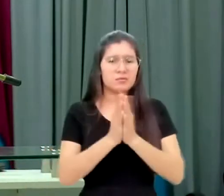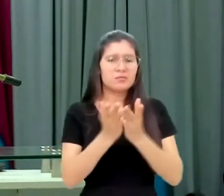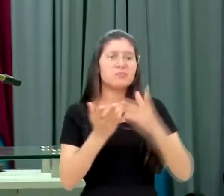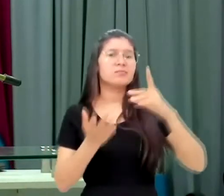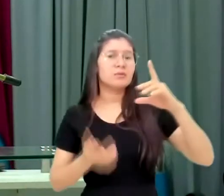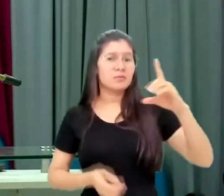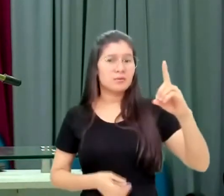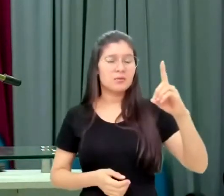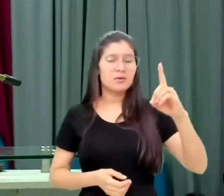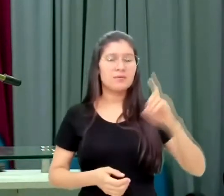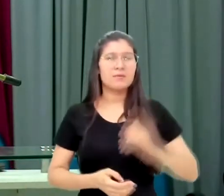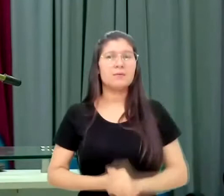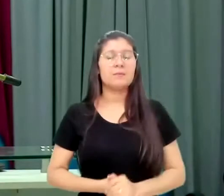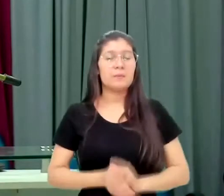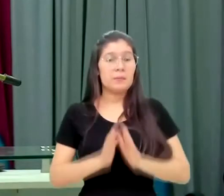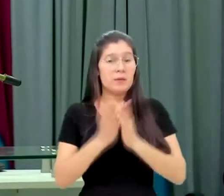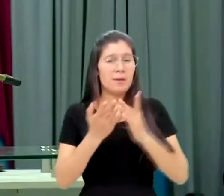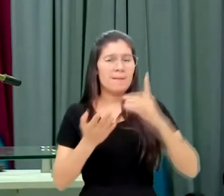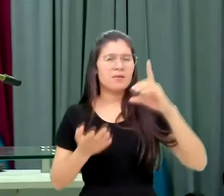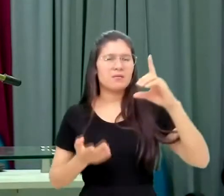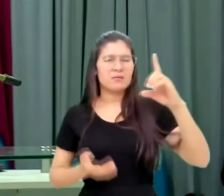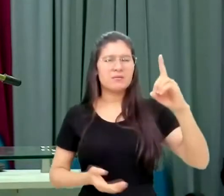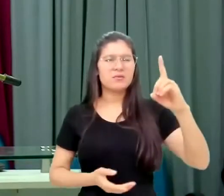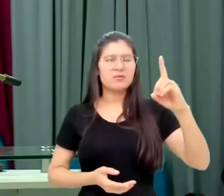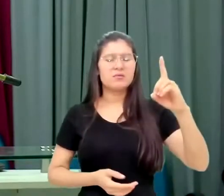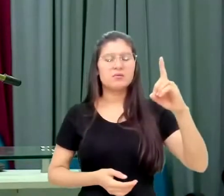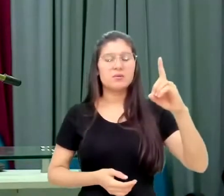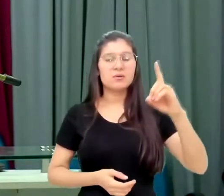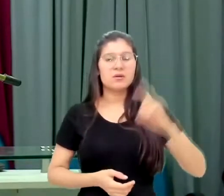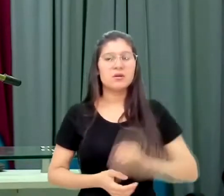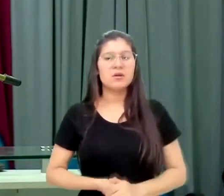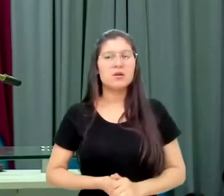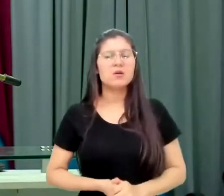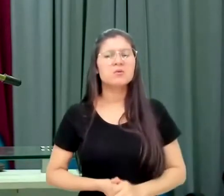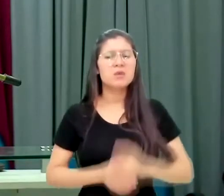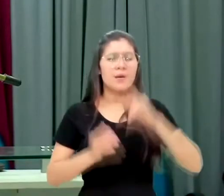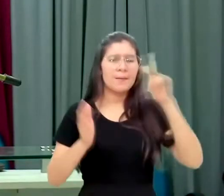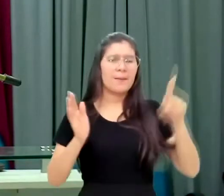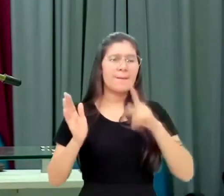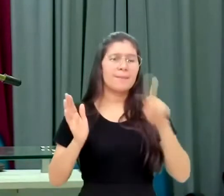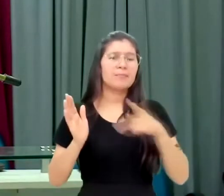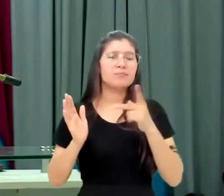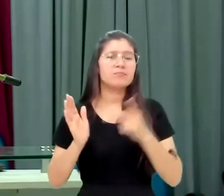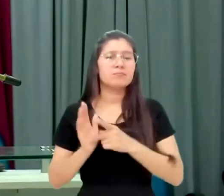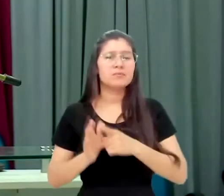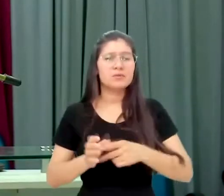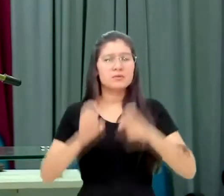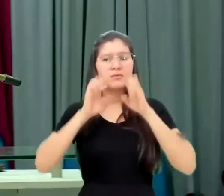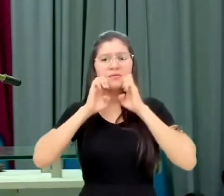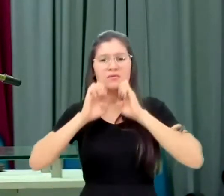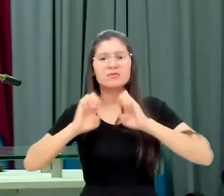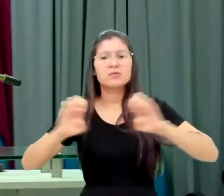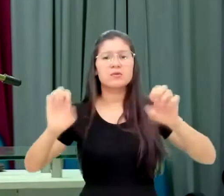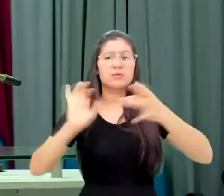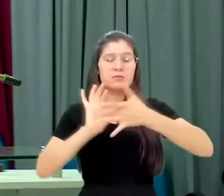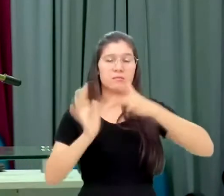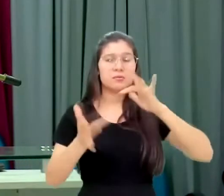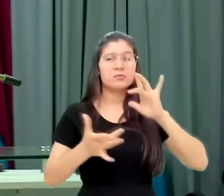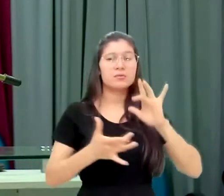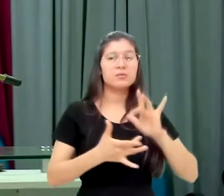A palavra de Deus, a palavra da promessa, o Evangelho de Jesus, que